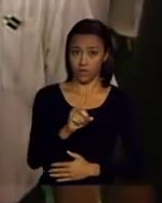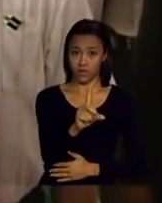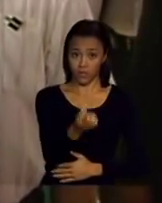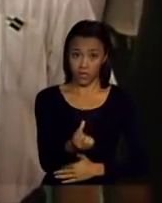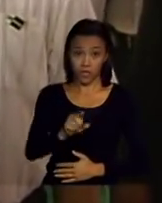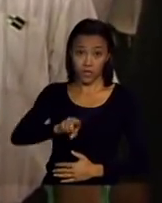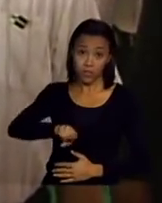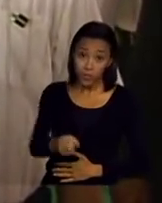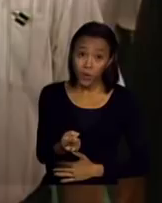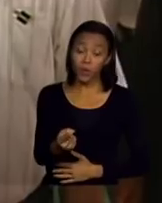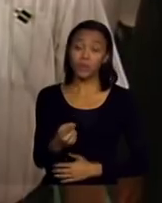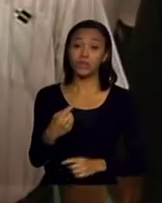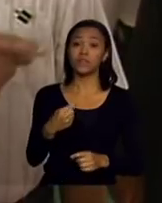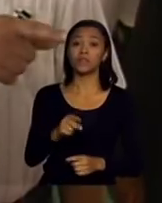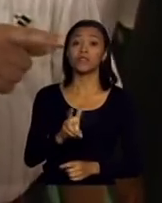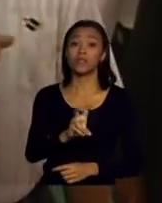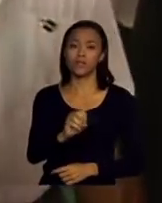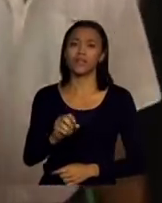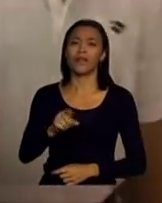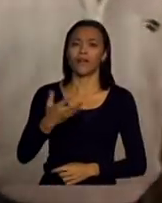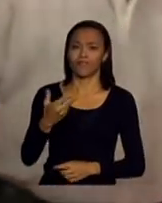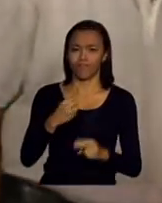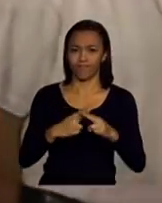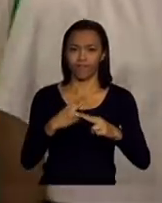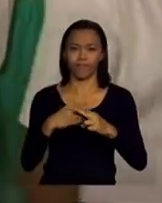reais da Caixa Econômica Federal.